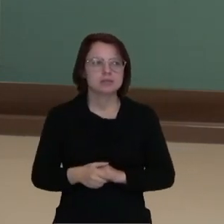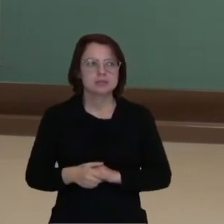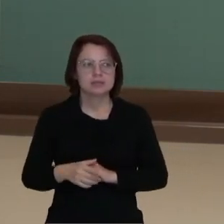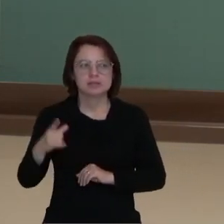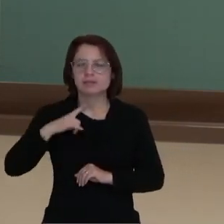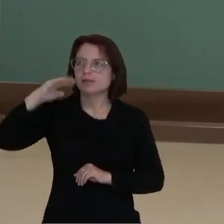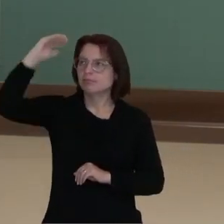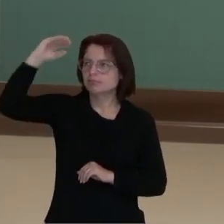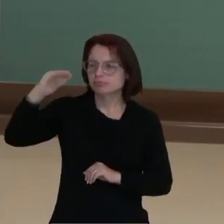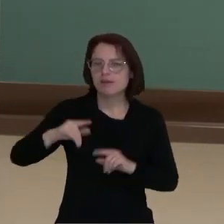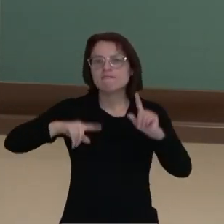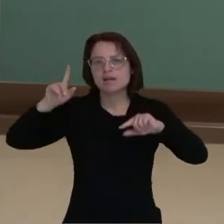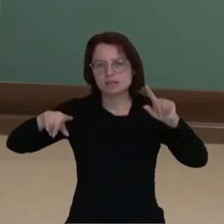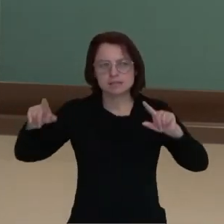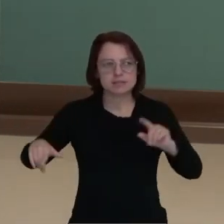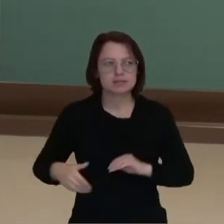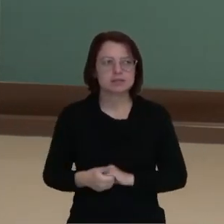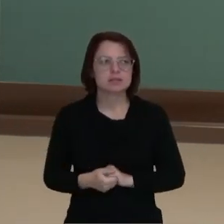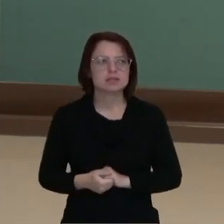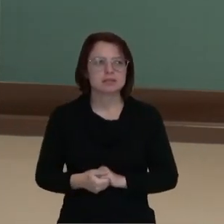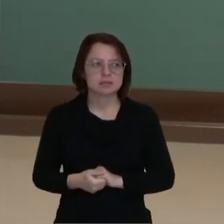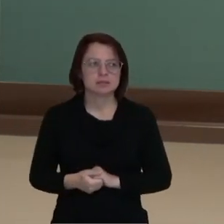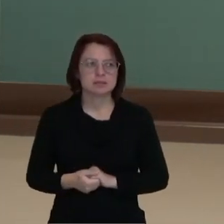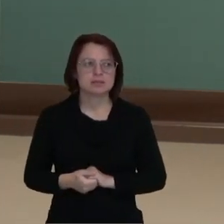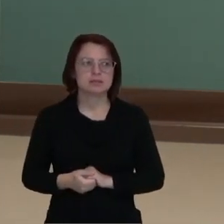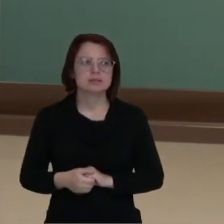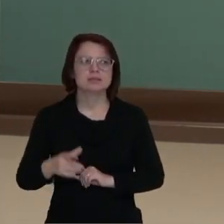toda essa variação de meio termo. Então, nós temos os